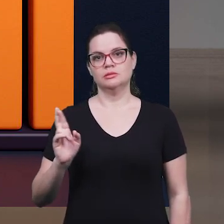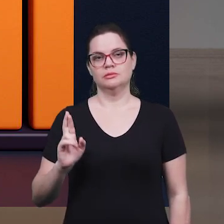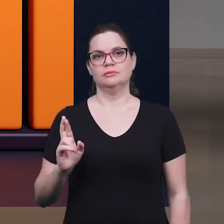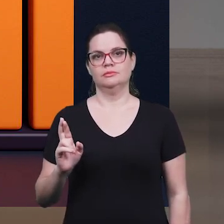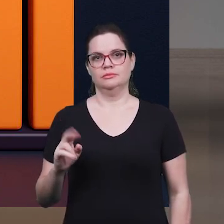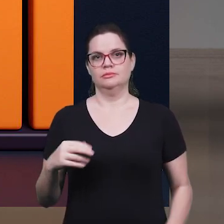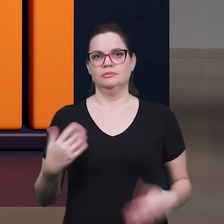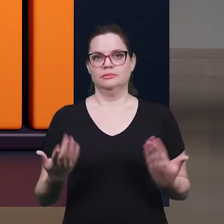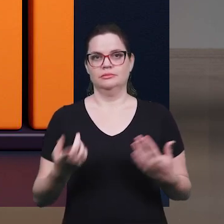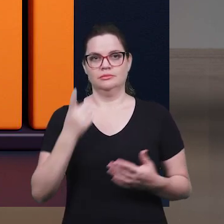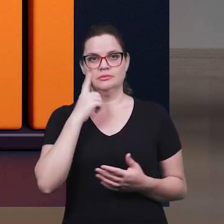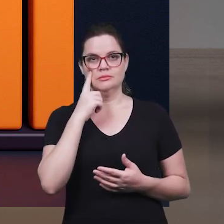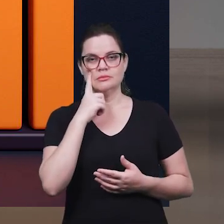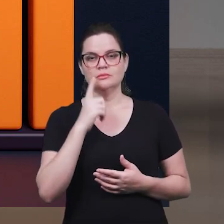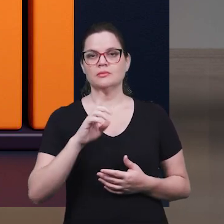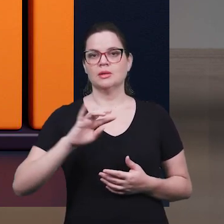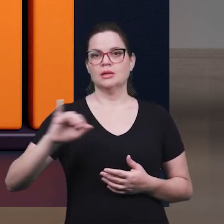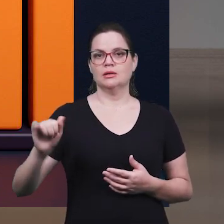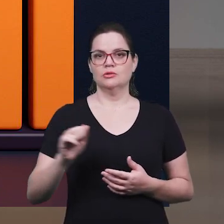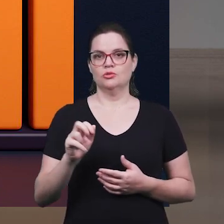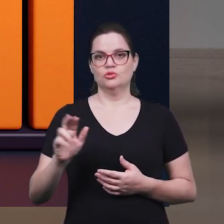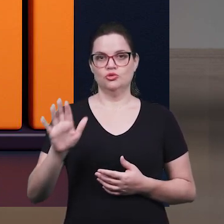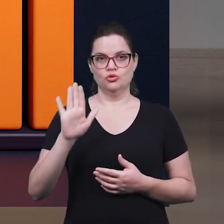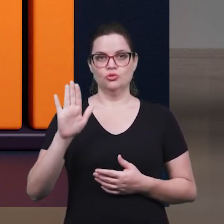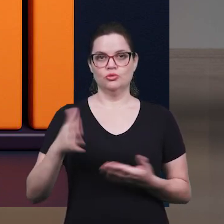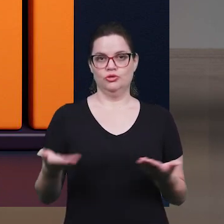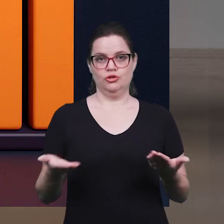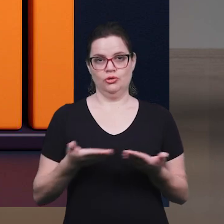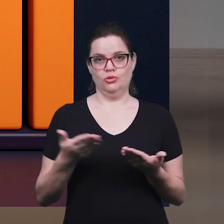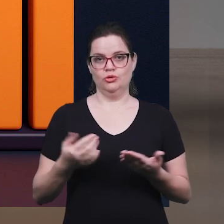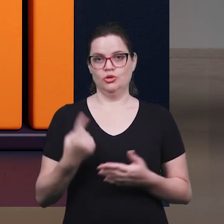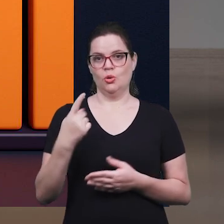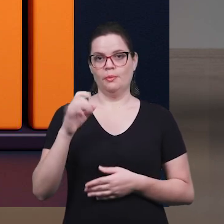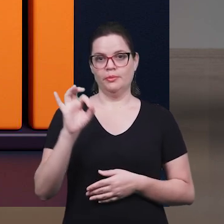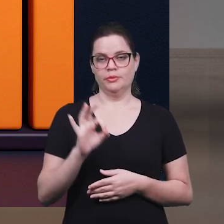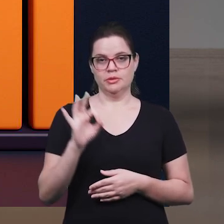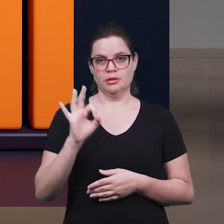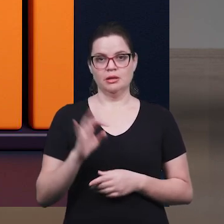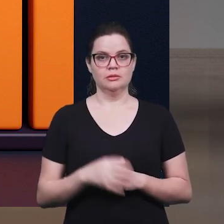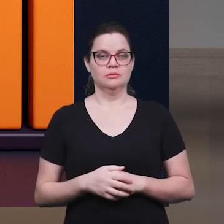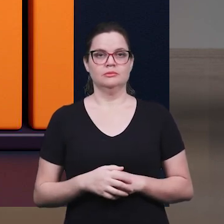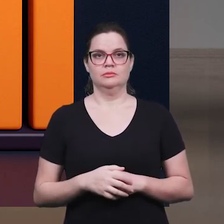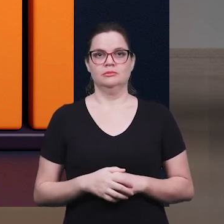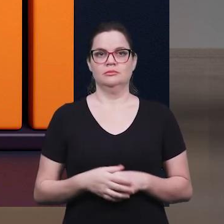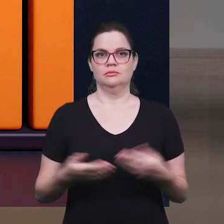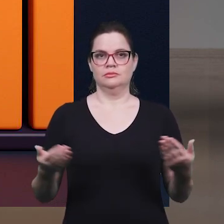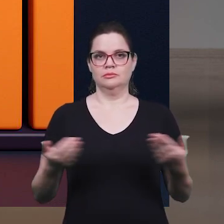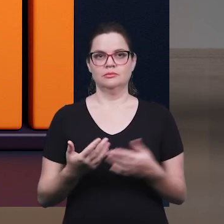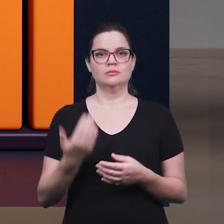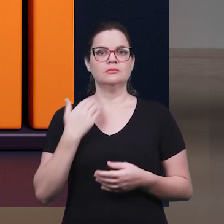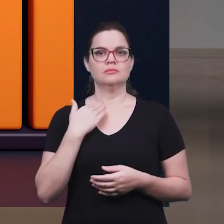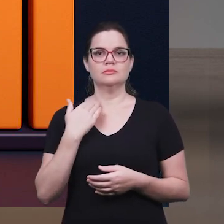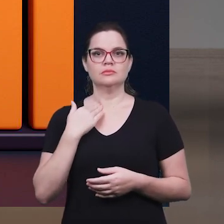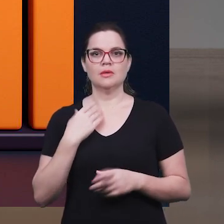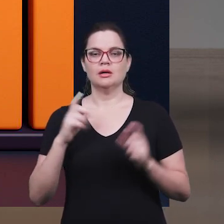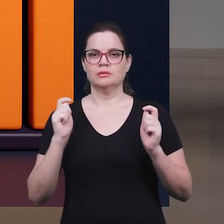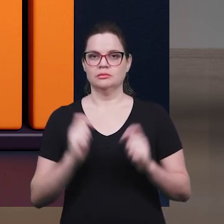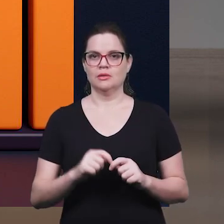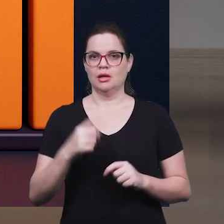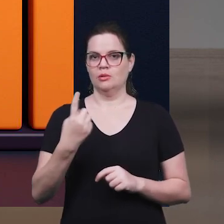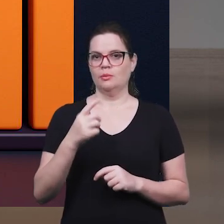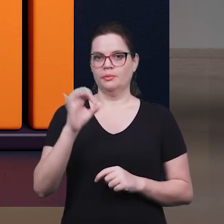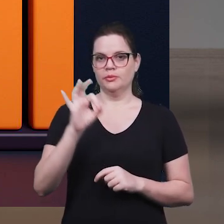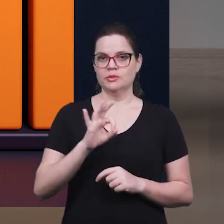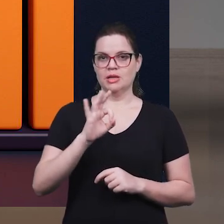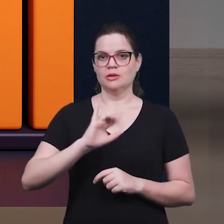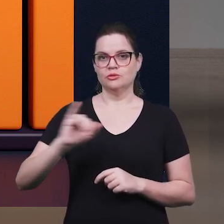100.335, usando uma taxa de juros que nós temos atualmente. Hoje é possível ir nos bancos e pleitear uma taxa de